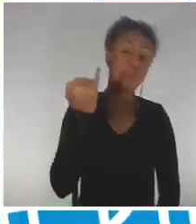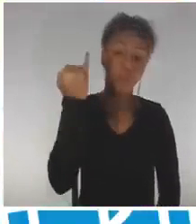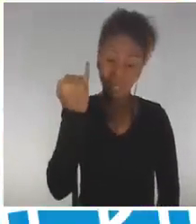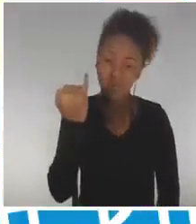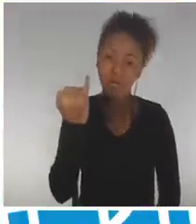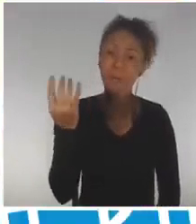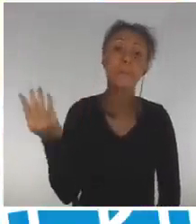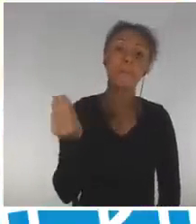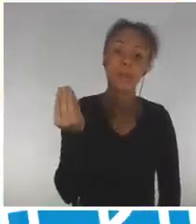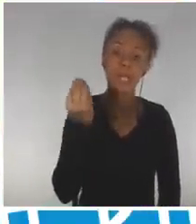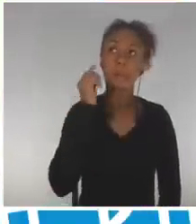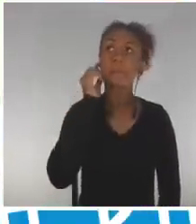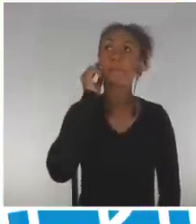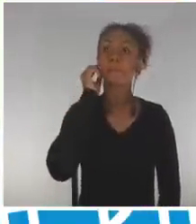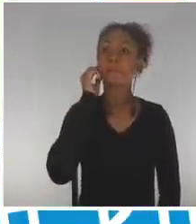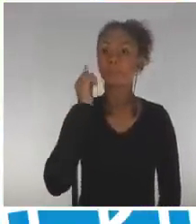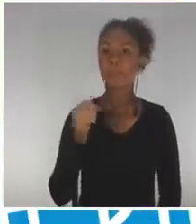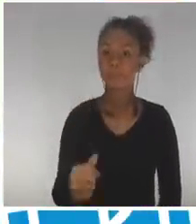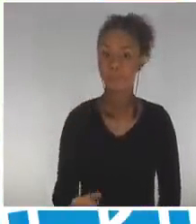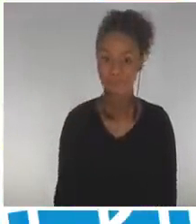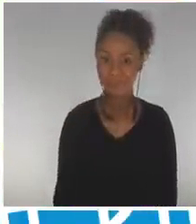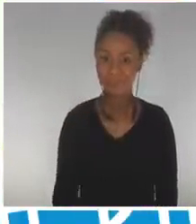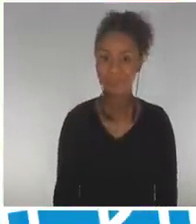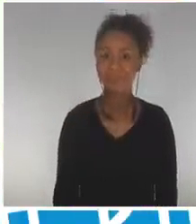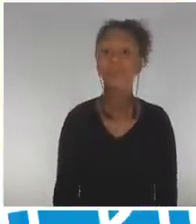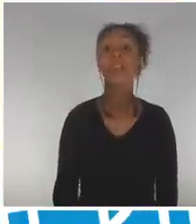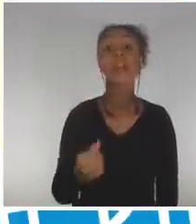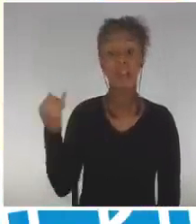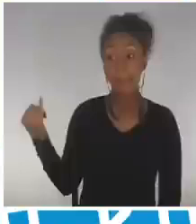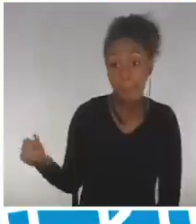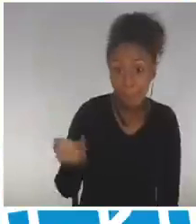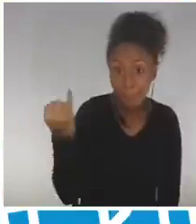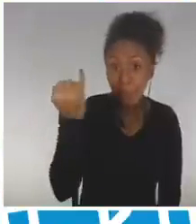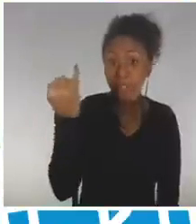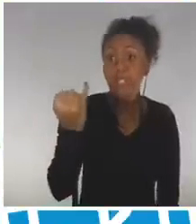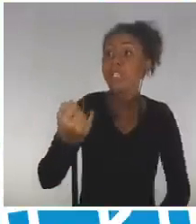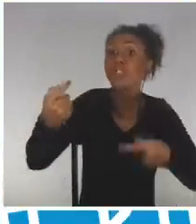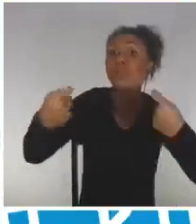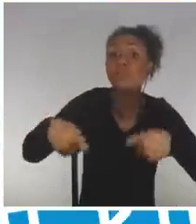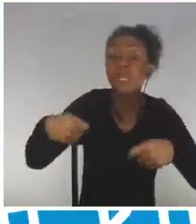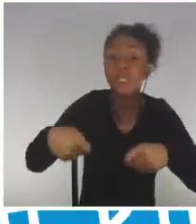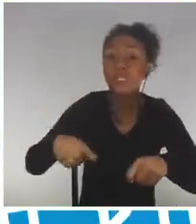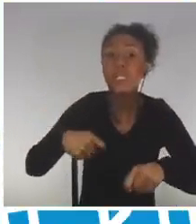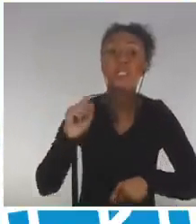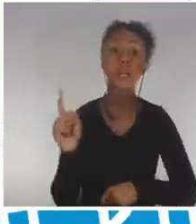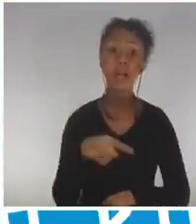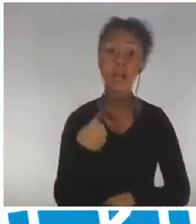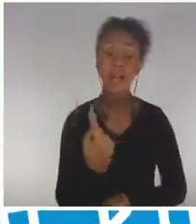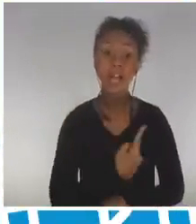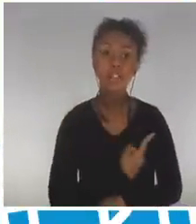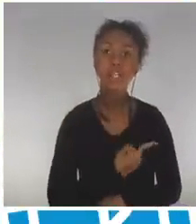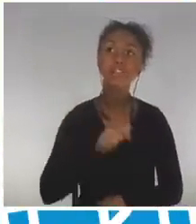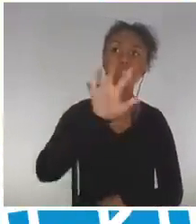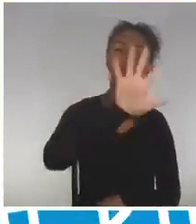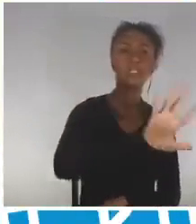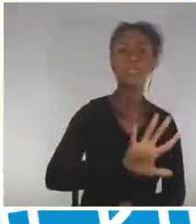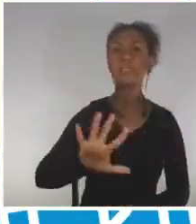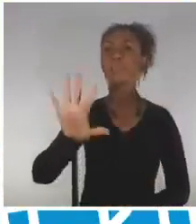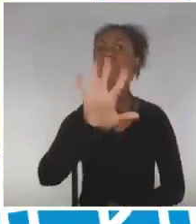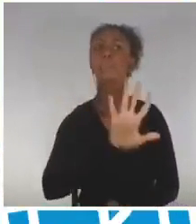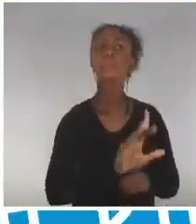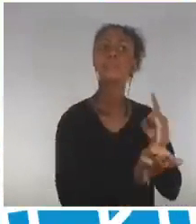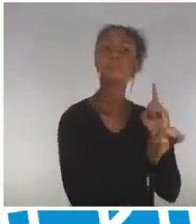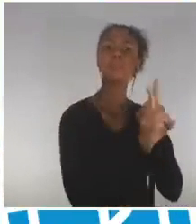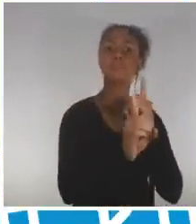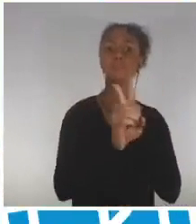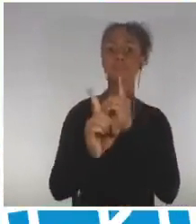né, para a sua importância e a sua necessidade de a gente ter essas leituras, esses diagnósticos, né,